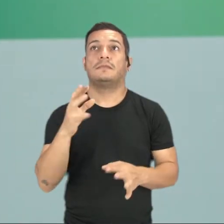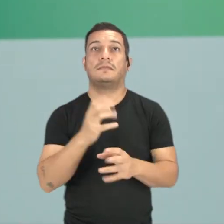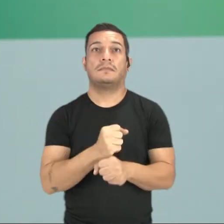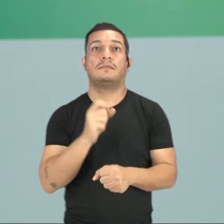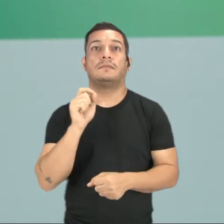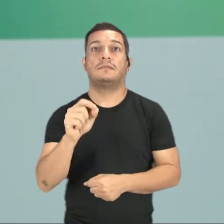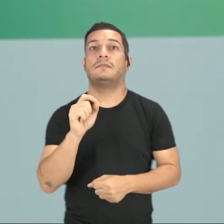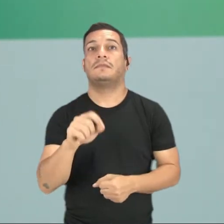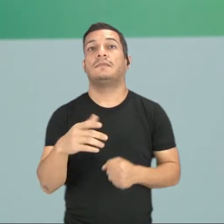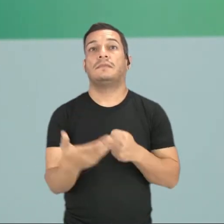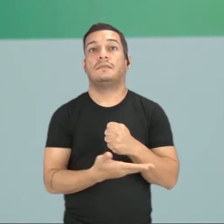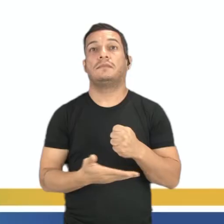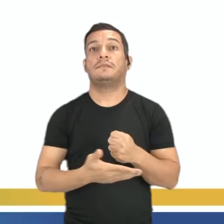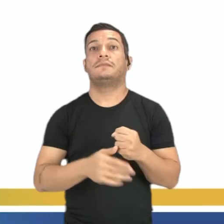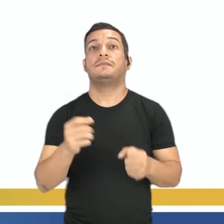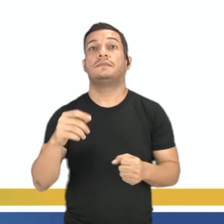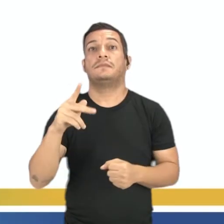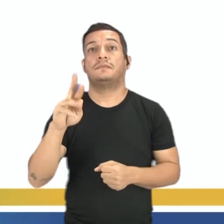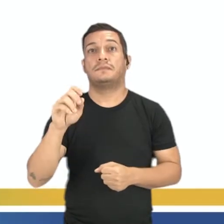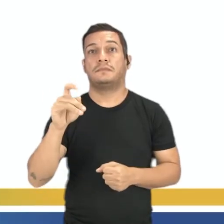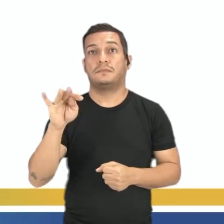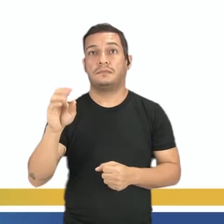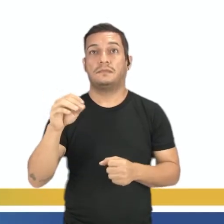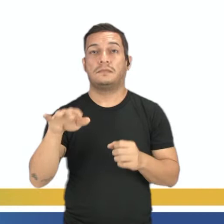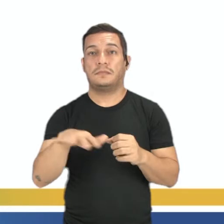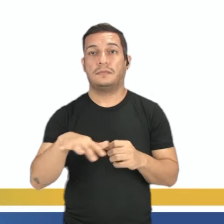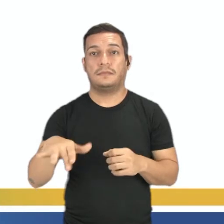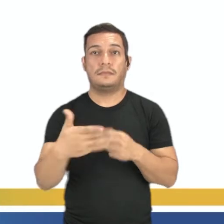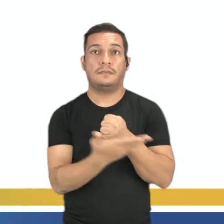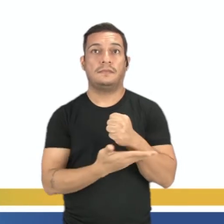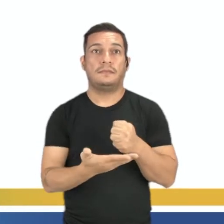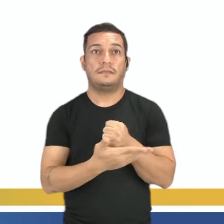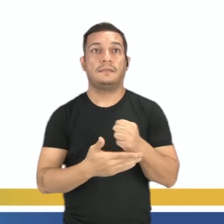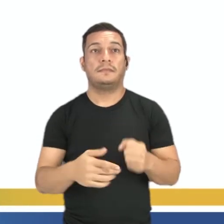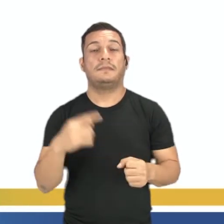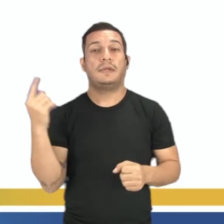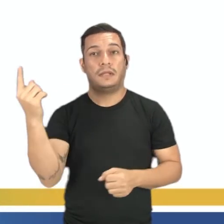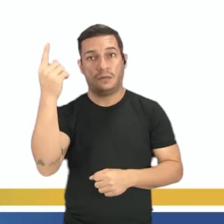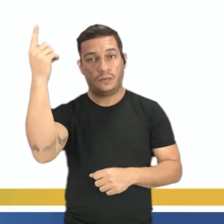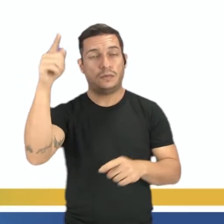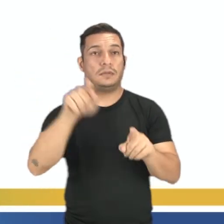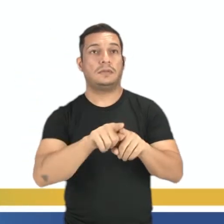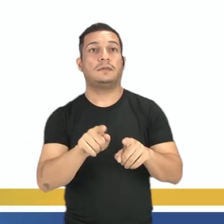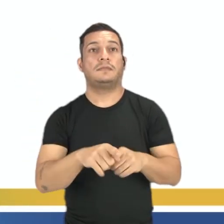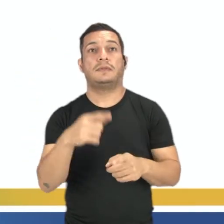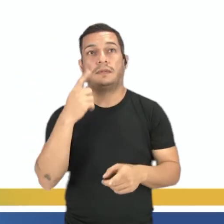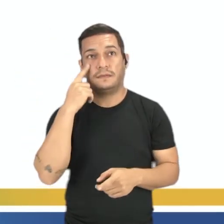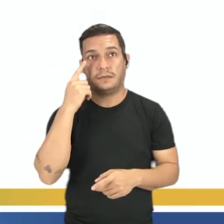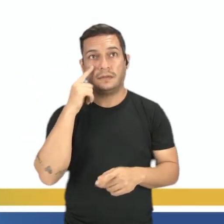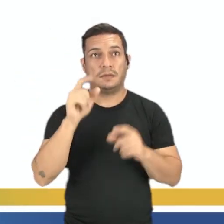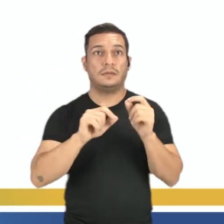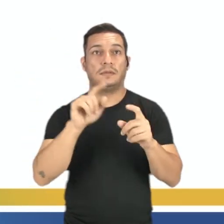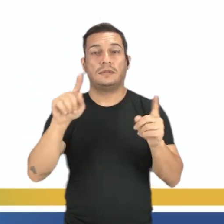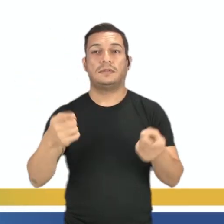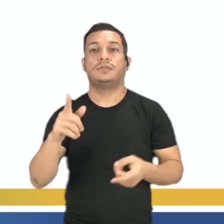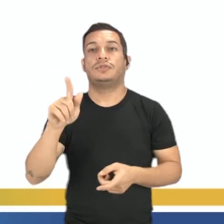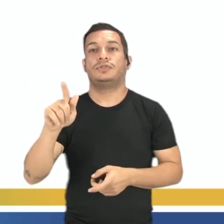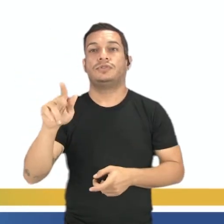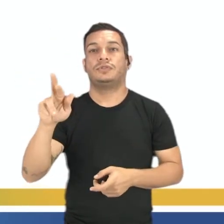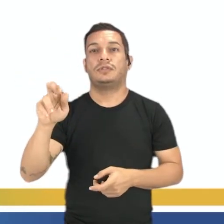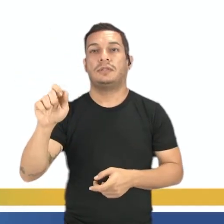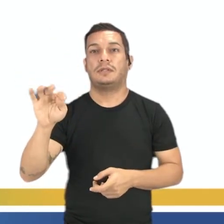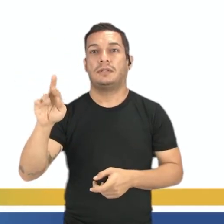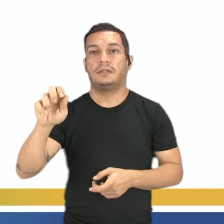é calculado a partir do produto da área da base pela altura. Dentro do parênteses, nós estamos sabendo que é